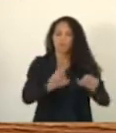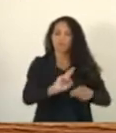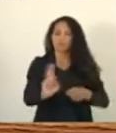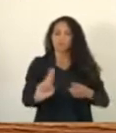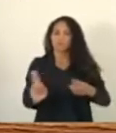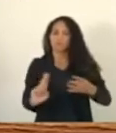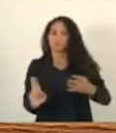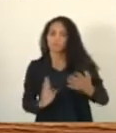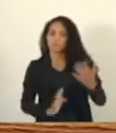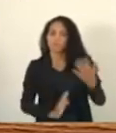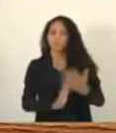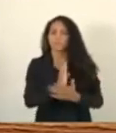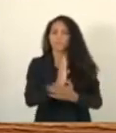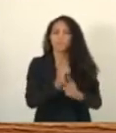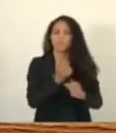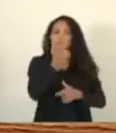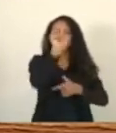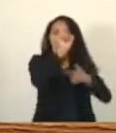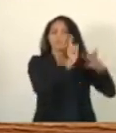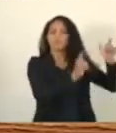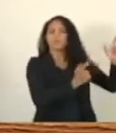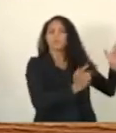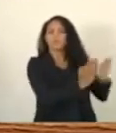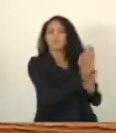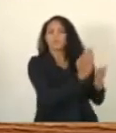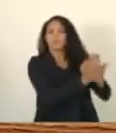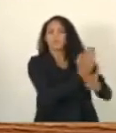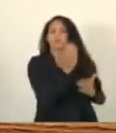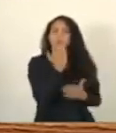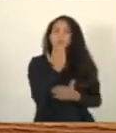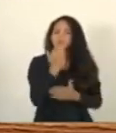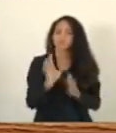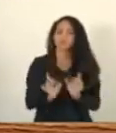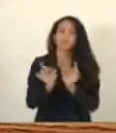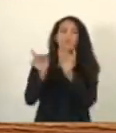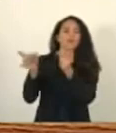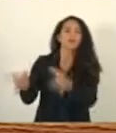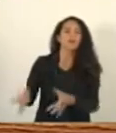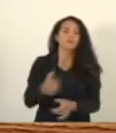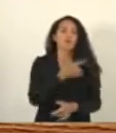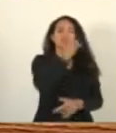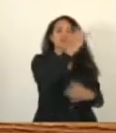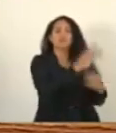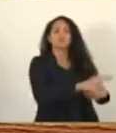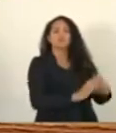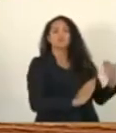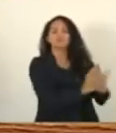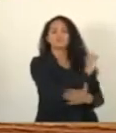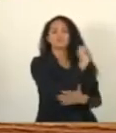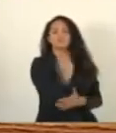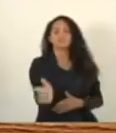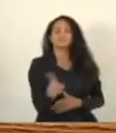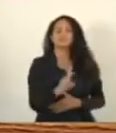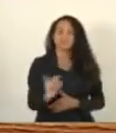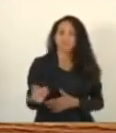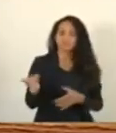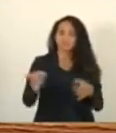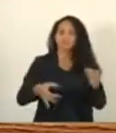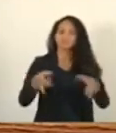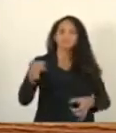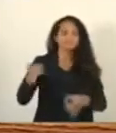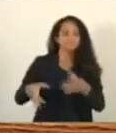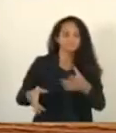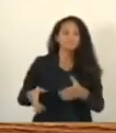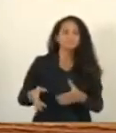imediato, passaram em outros concursos e pedirão exoneração o mais rápido possível, deputado Dari, tendo em vista haverem